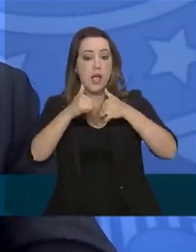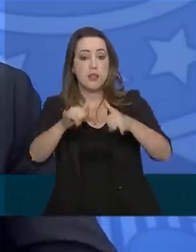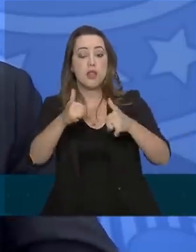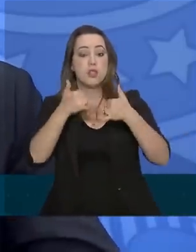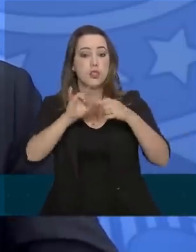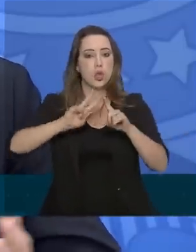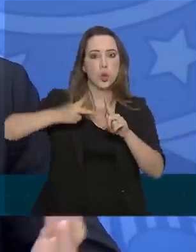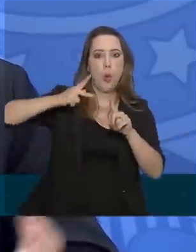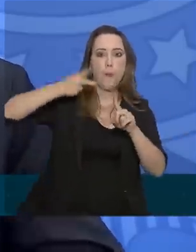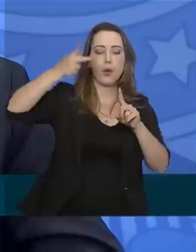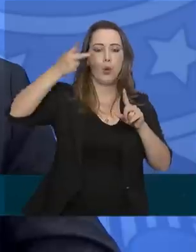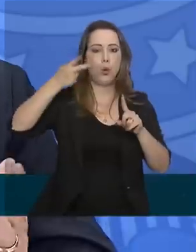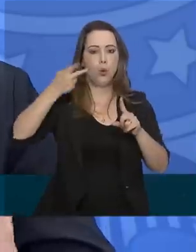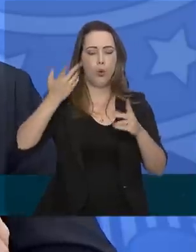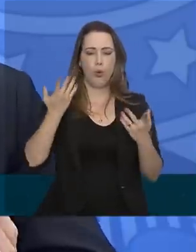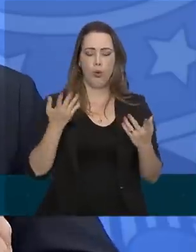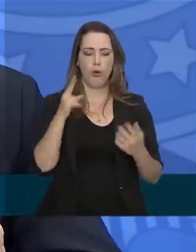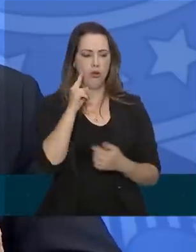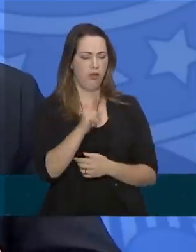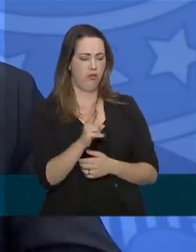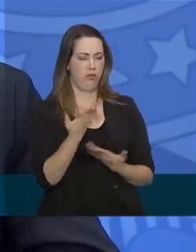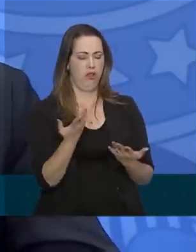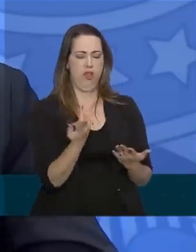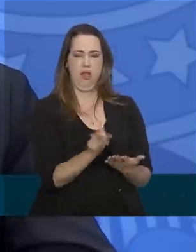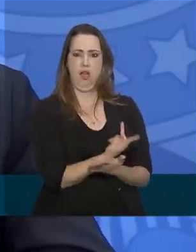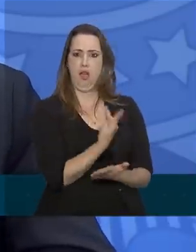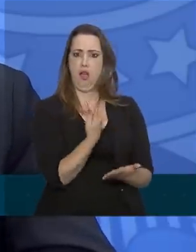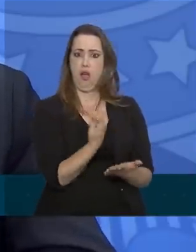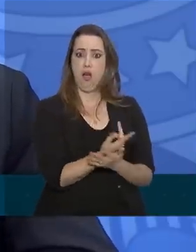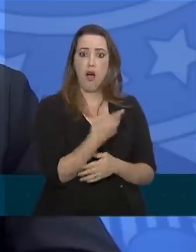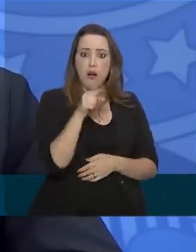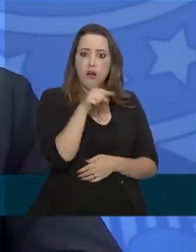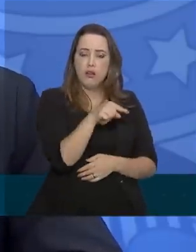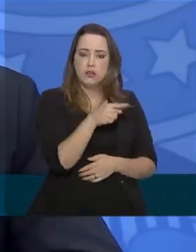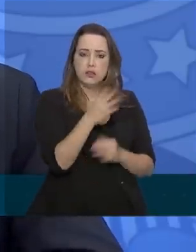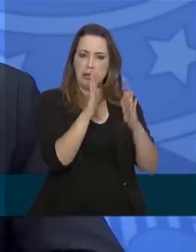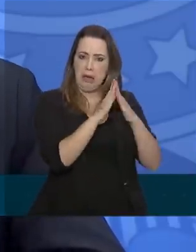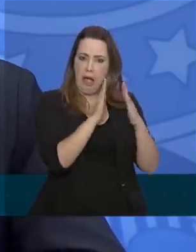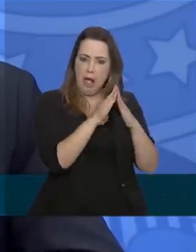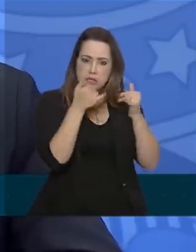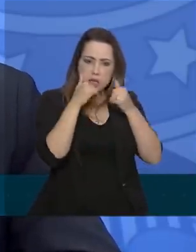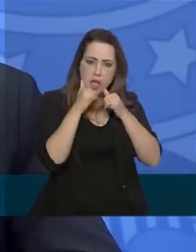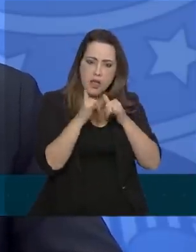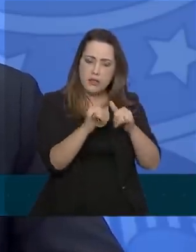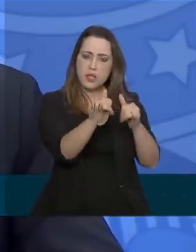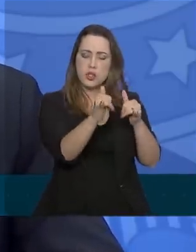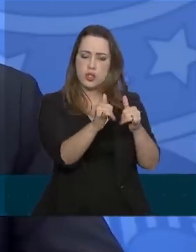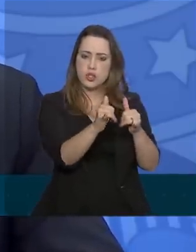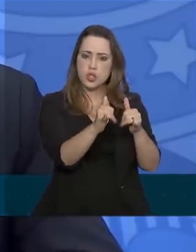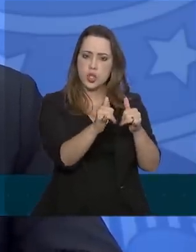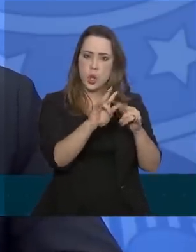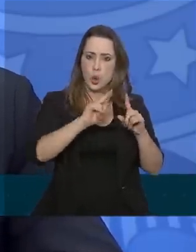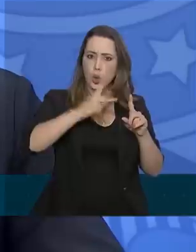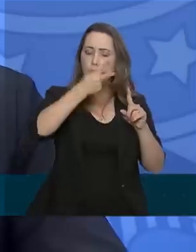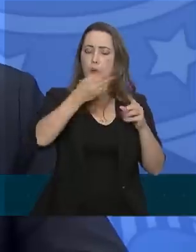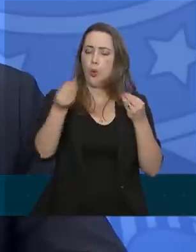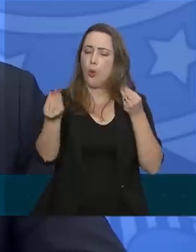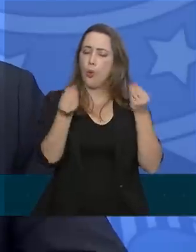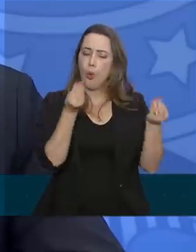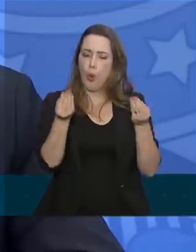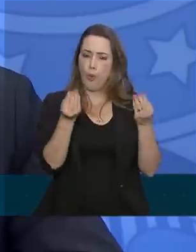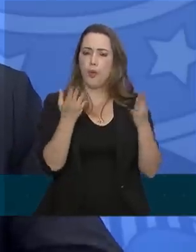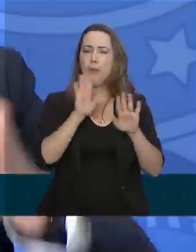no mês pra outra hora a coisa errada atendo tá tendo aqui energia que está saindo que está sendo